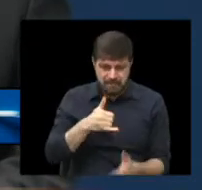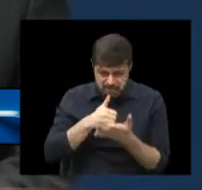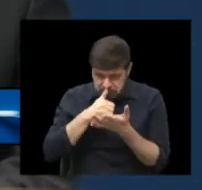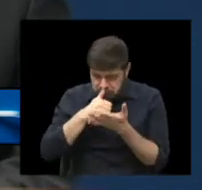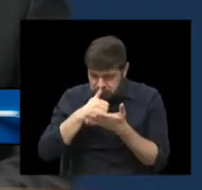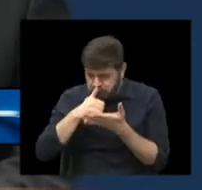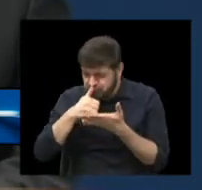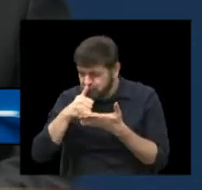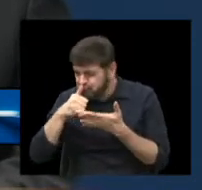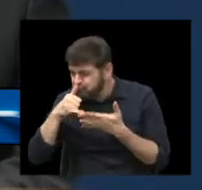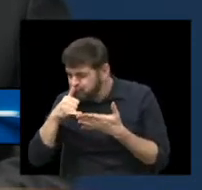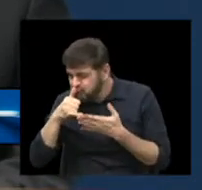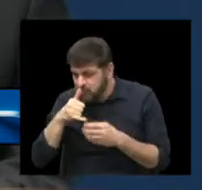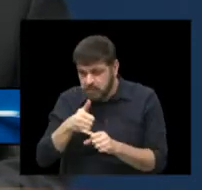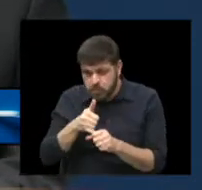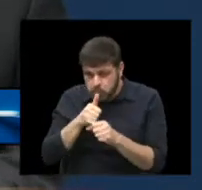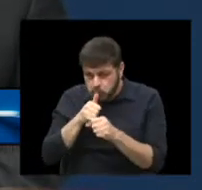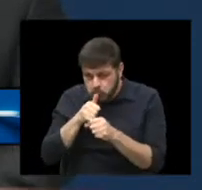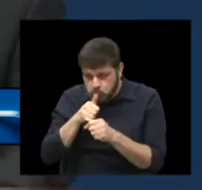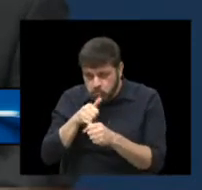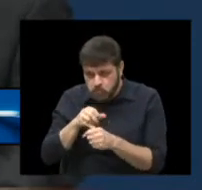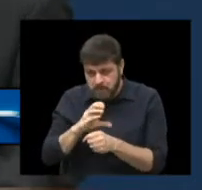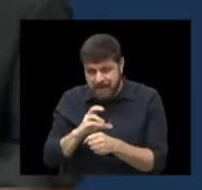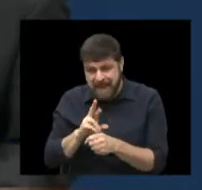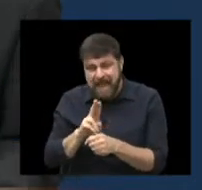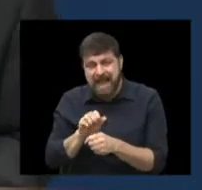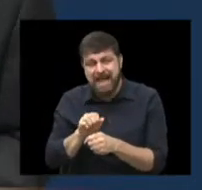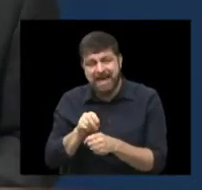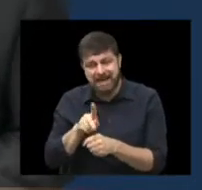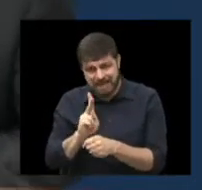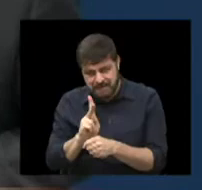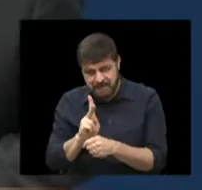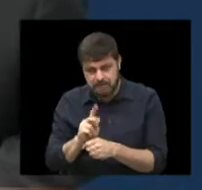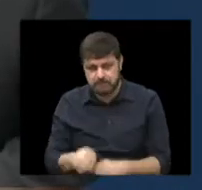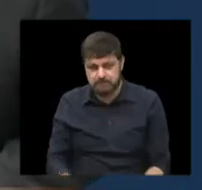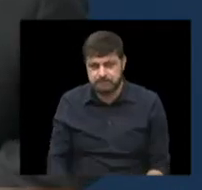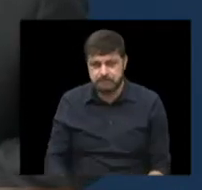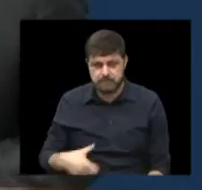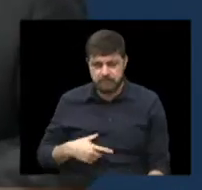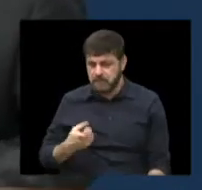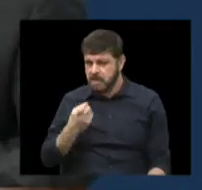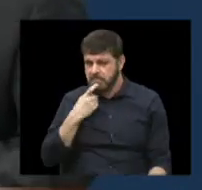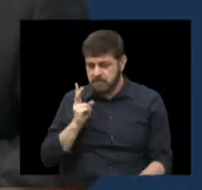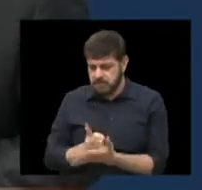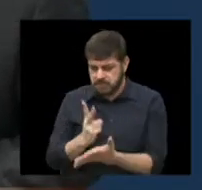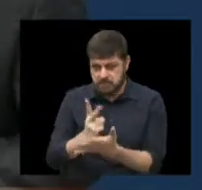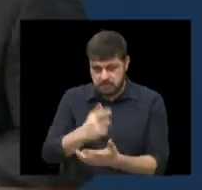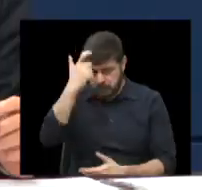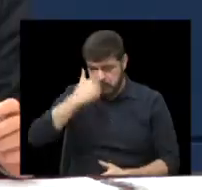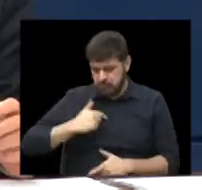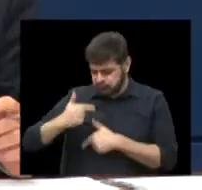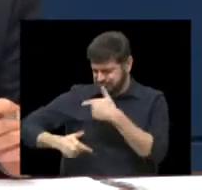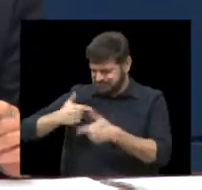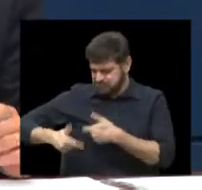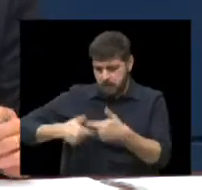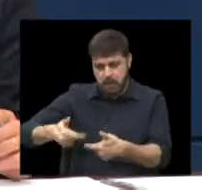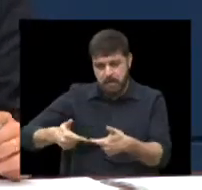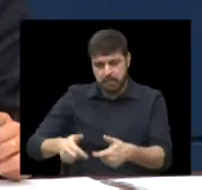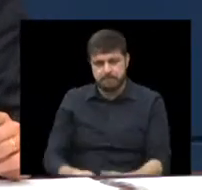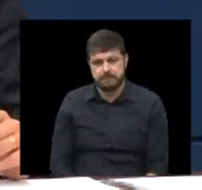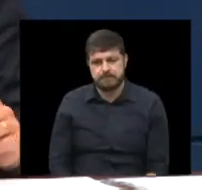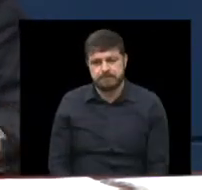cocaína e crack. Muito obrigado a todos, uma boa noite. A cidade não fecha e esse vereador não dorme.